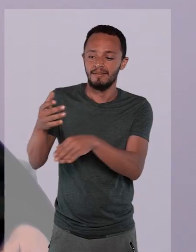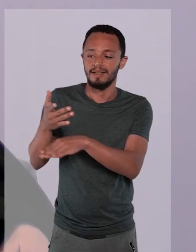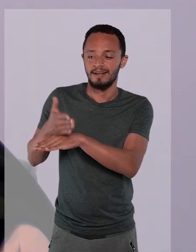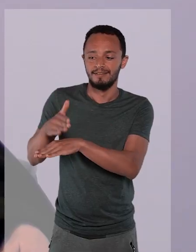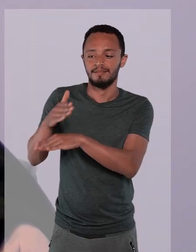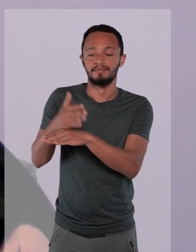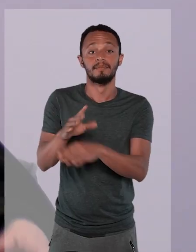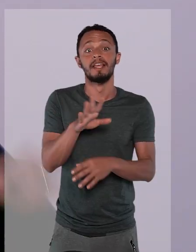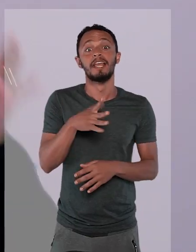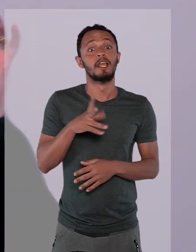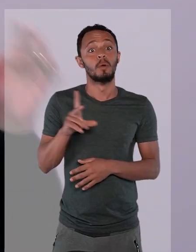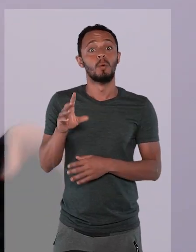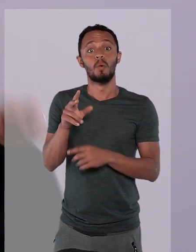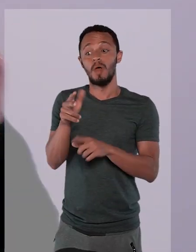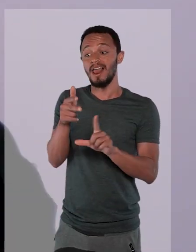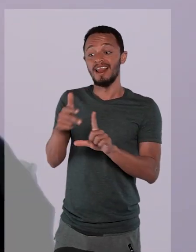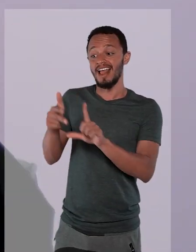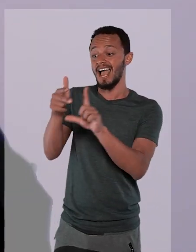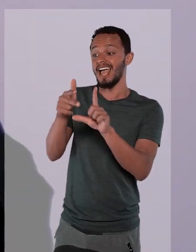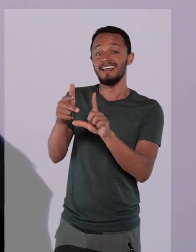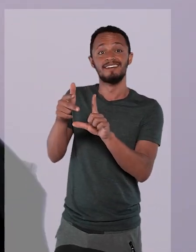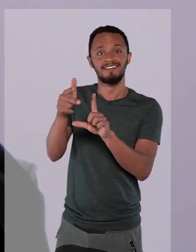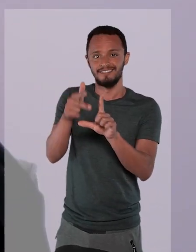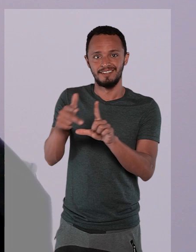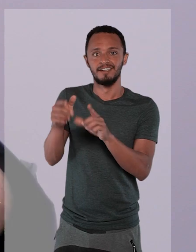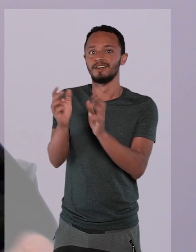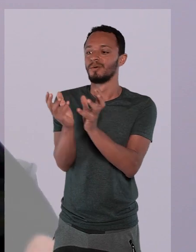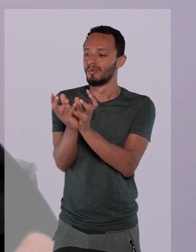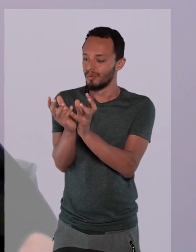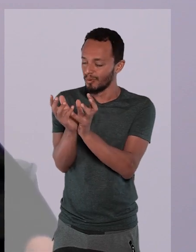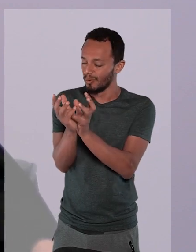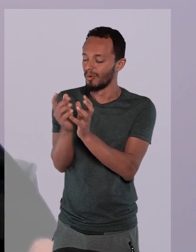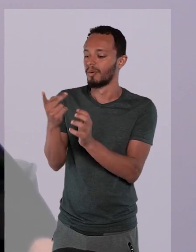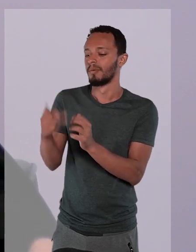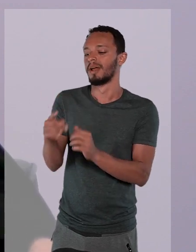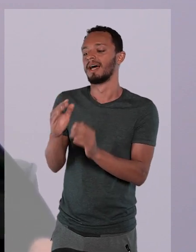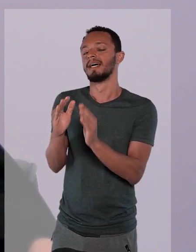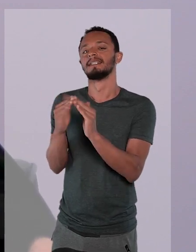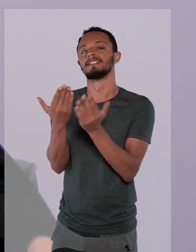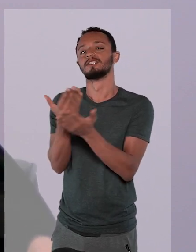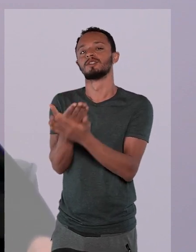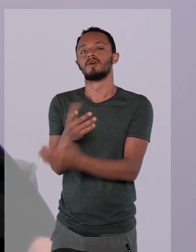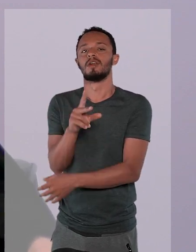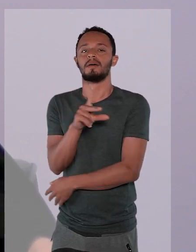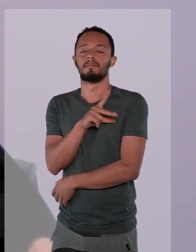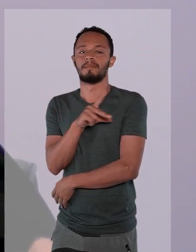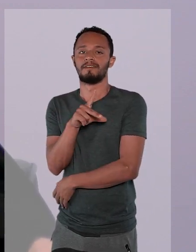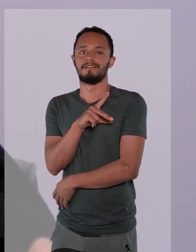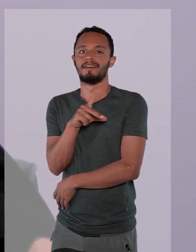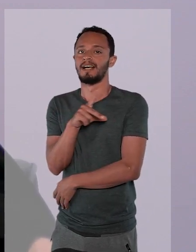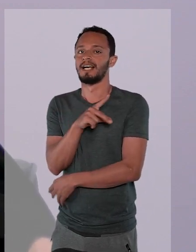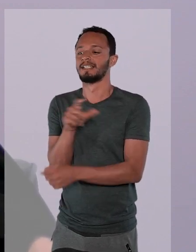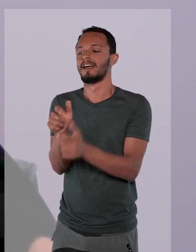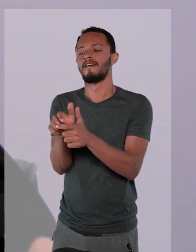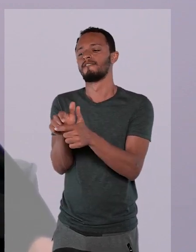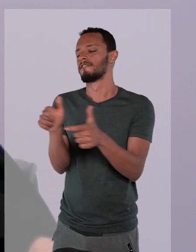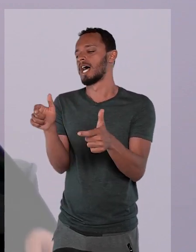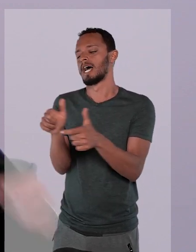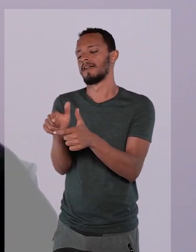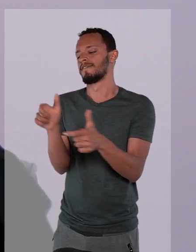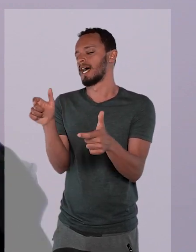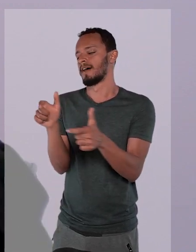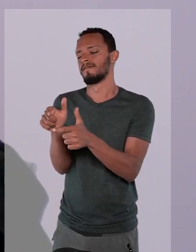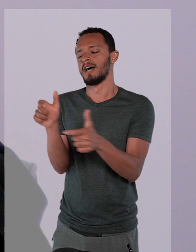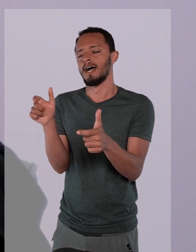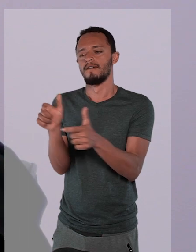com escola privada, grupos de escola no Rio, em São Paulo, várias. E, sim, assim, eu também fiz. A se preparar, e elas se eu prepararam, também porque fiz.